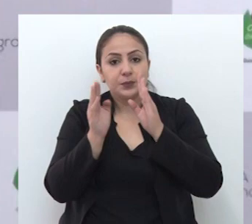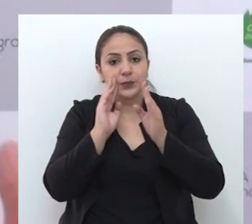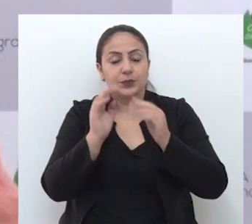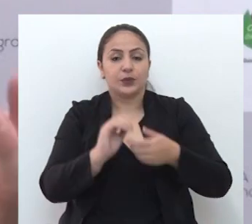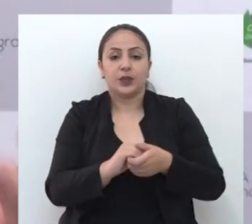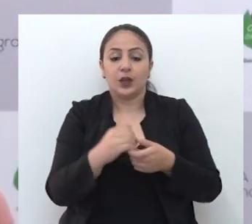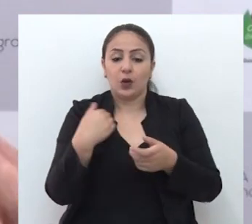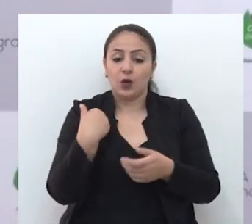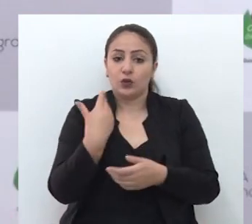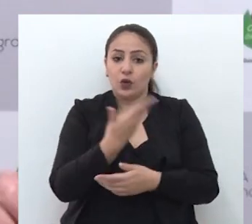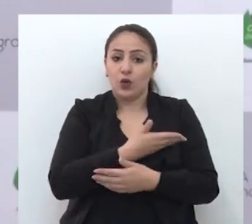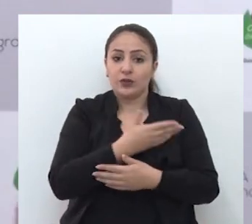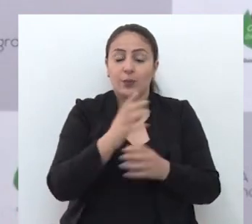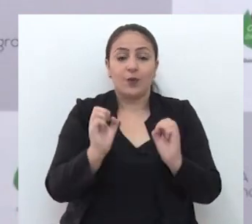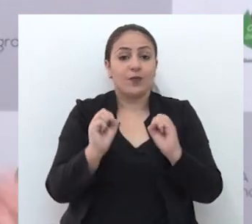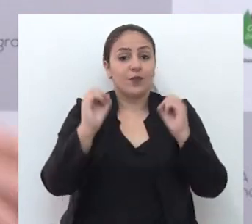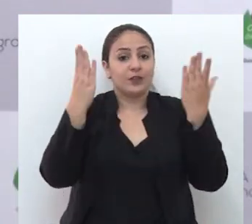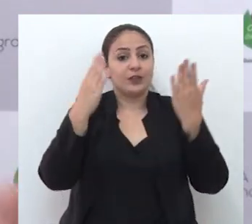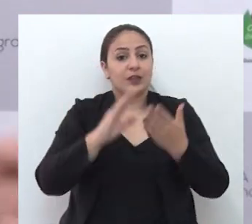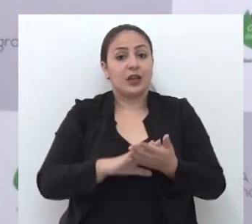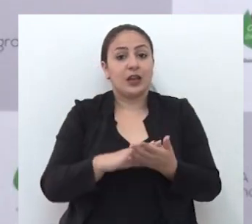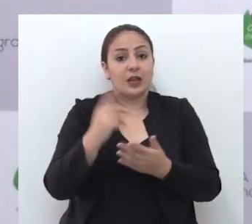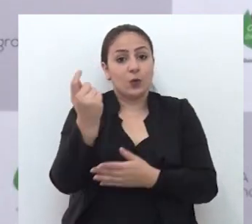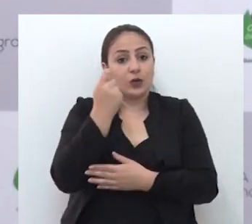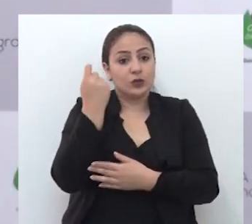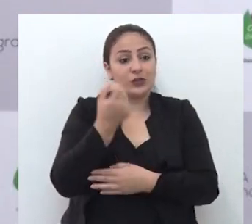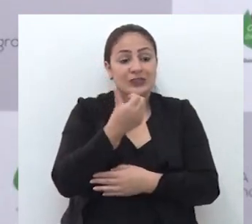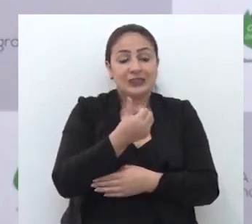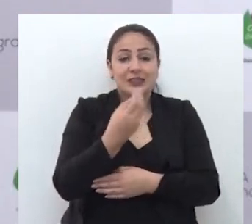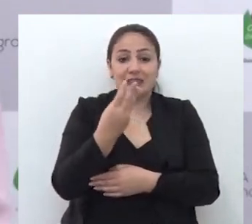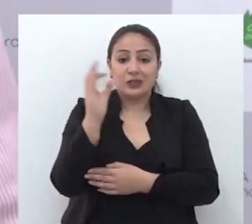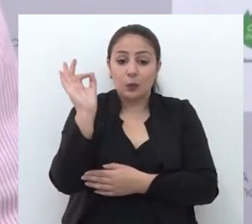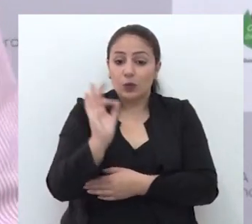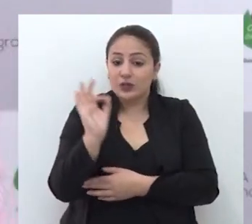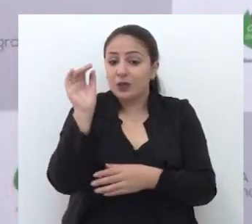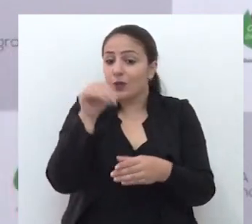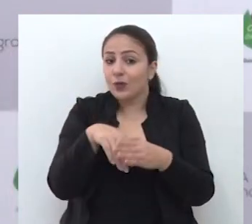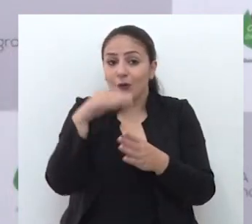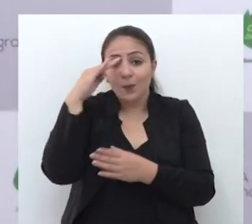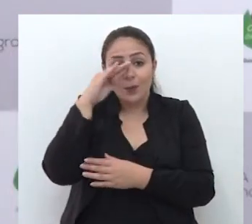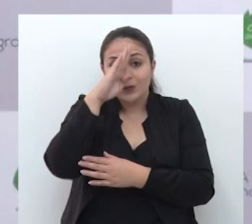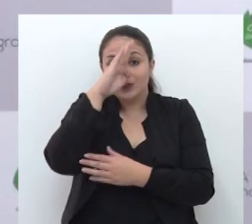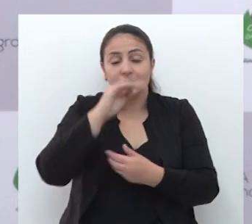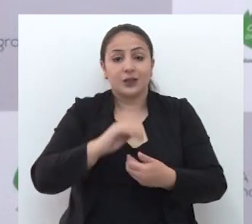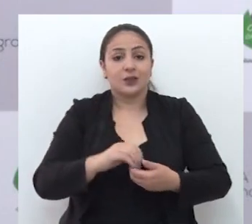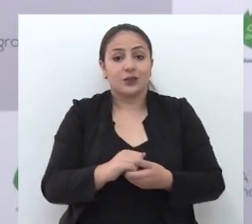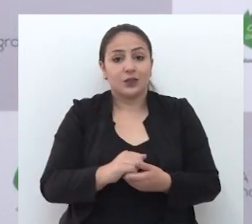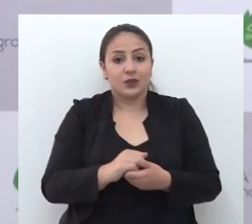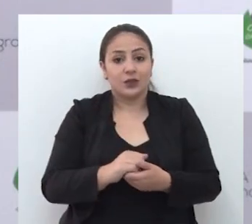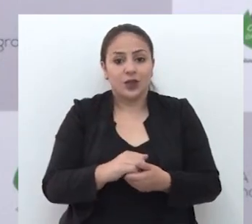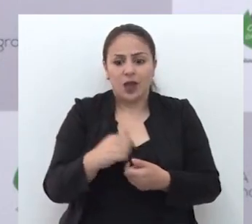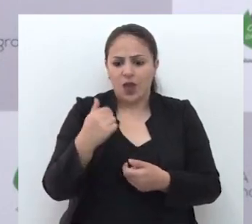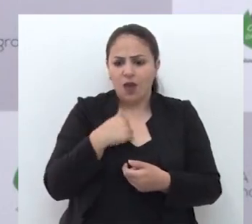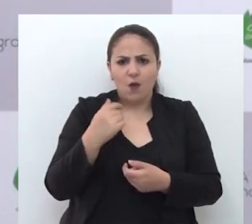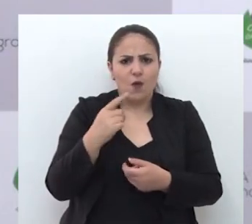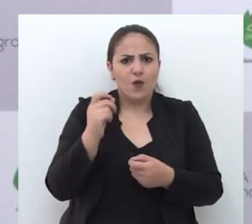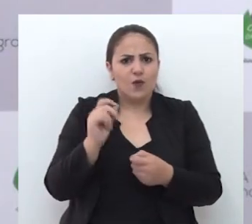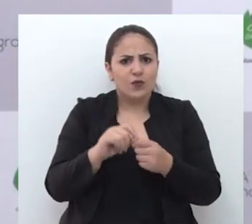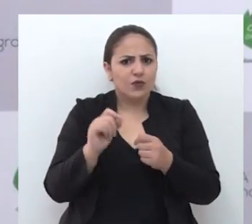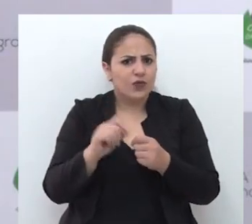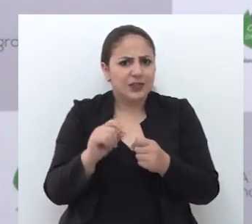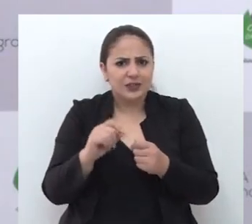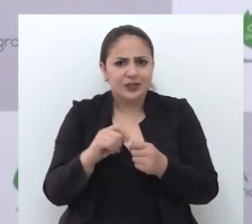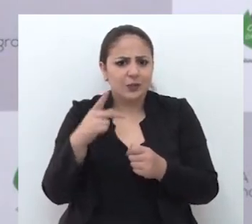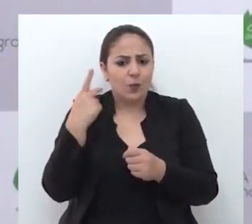estamos comemorando, o Rio Grande do Sul votou 63% em Bolsonaro, a cidade de Passo Fundo, onde esse vereador fez a moção repudiando